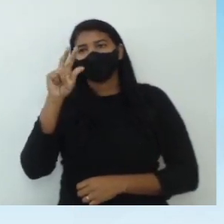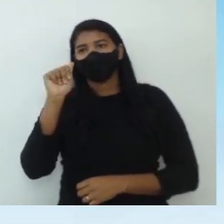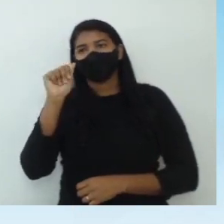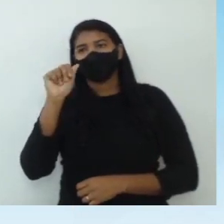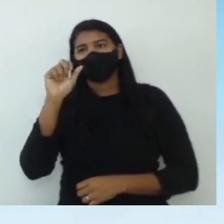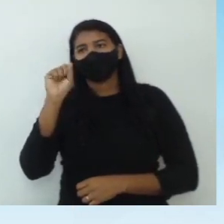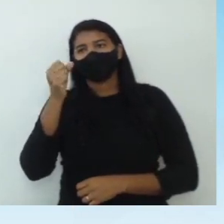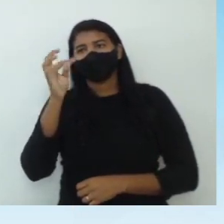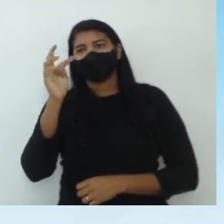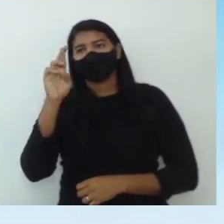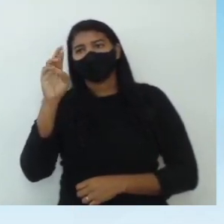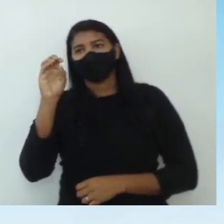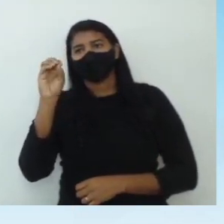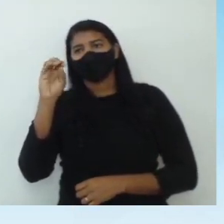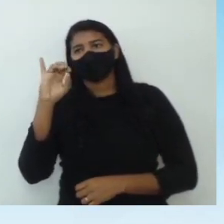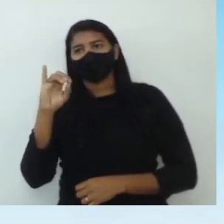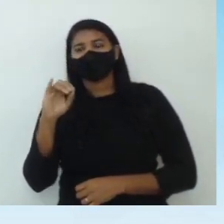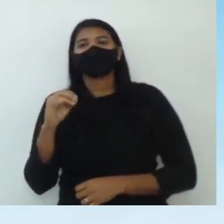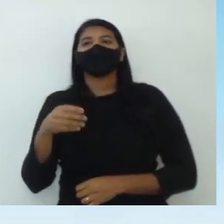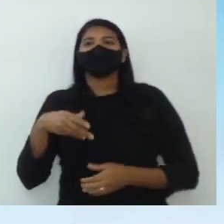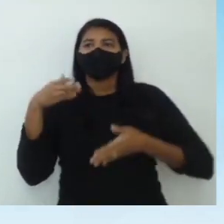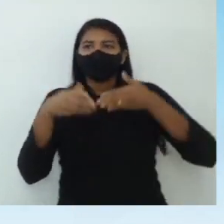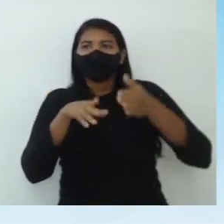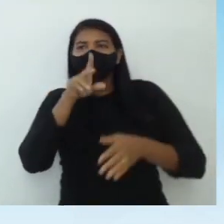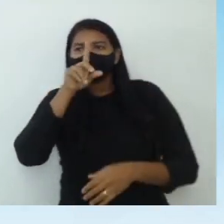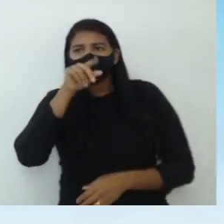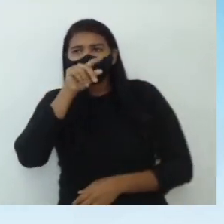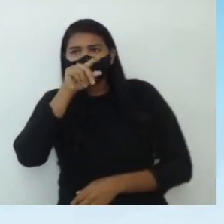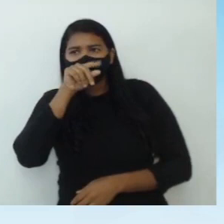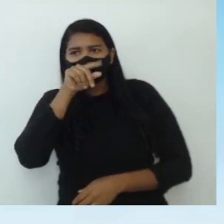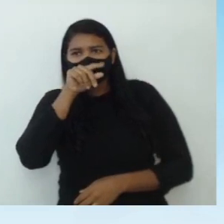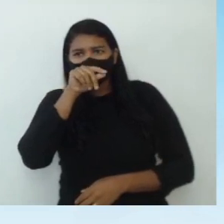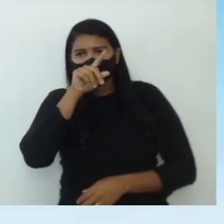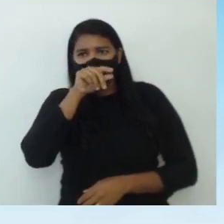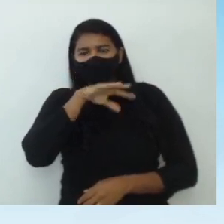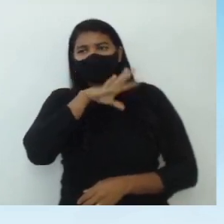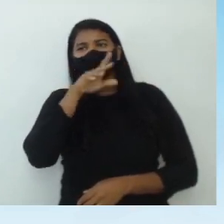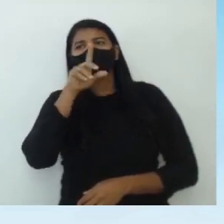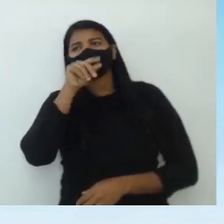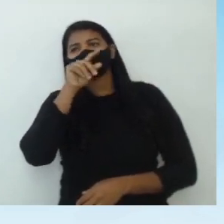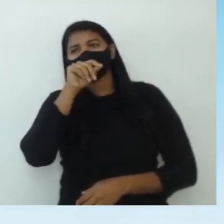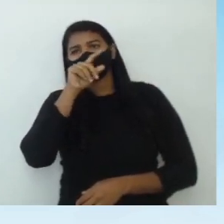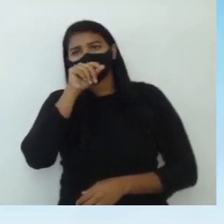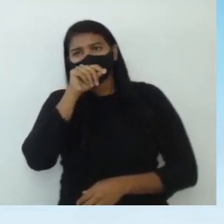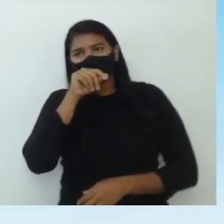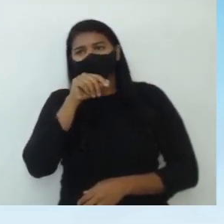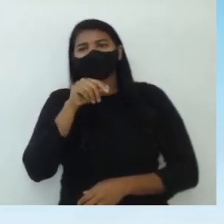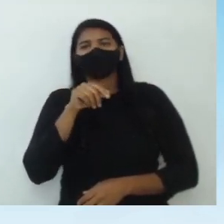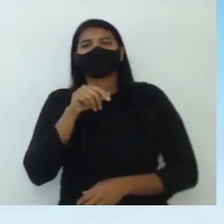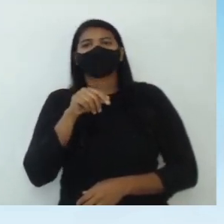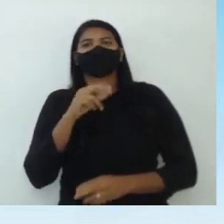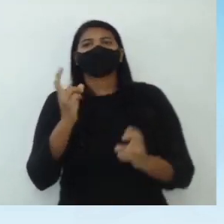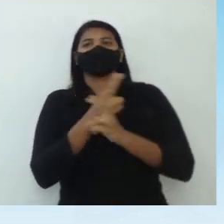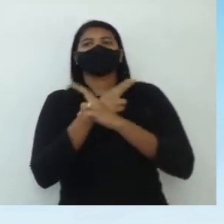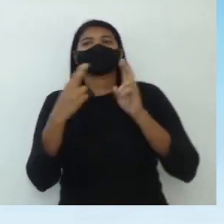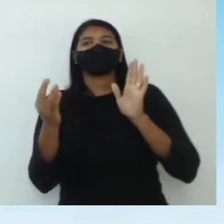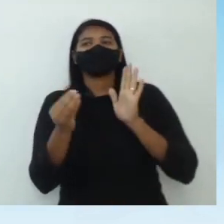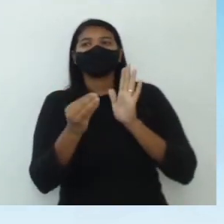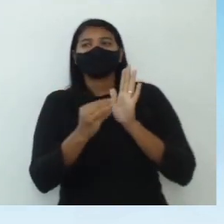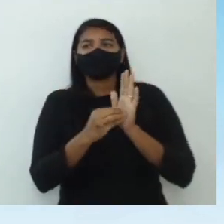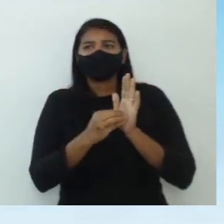que ele faz parte daquela espécie de ambiente ecológico, e a falta dele